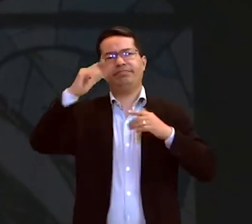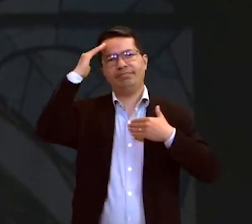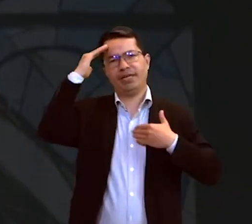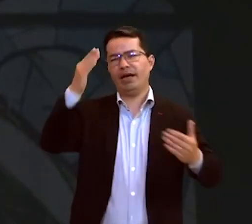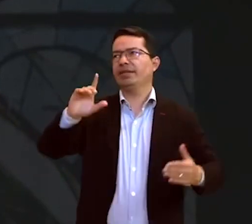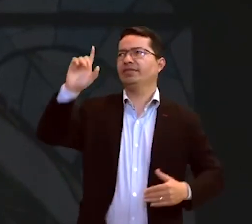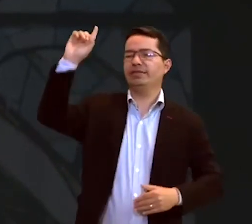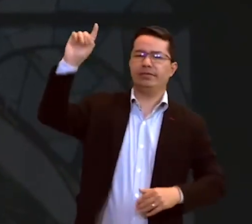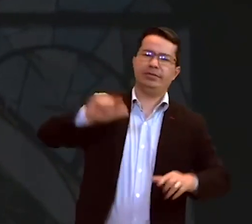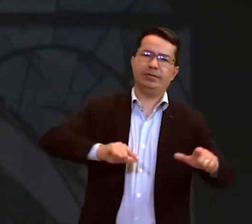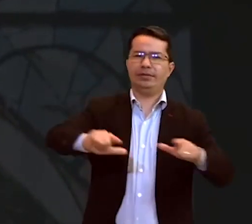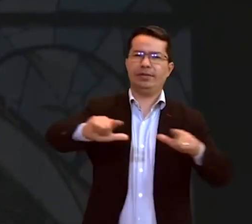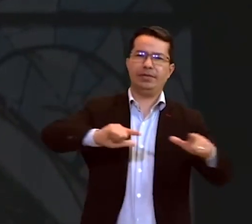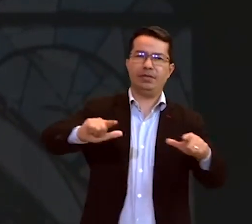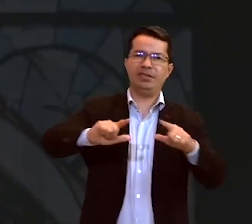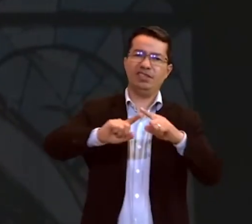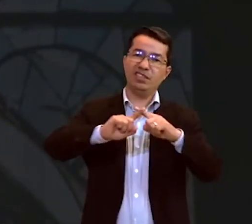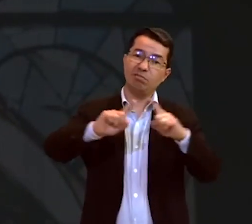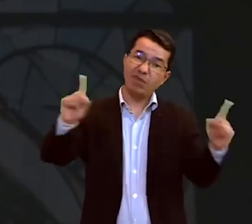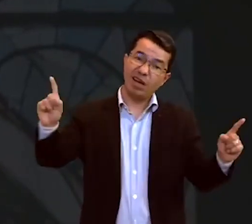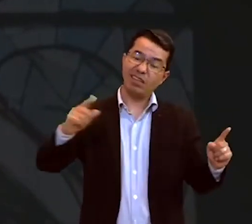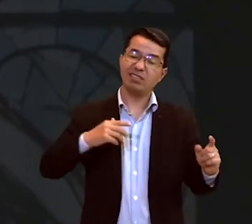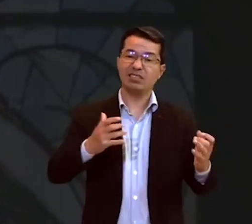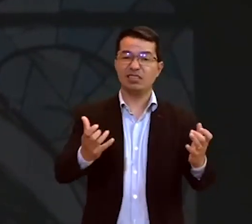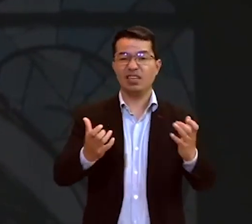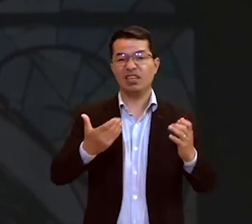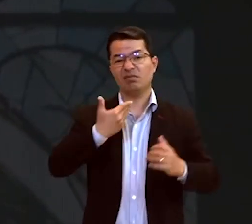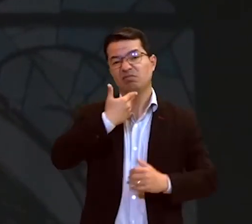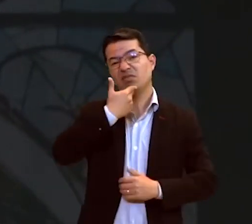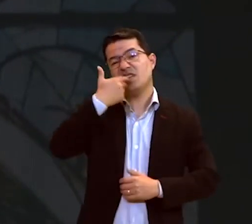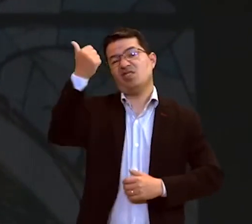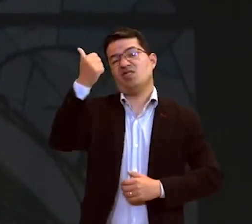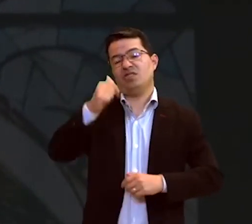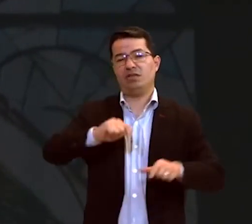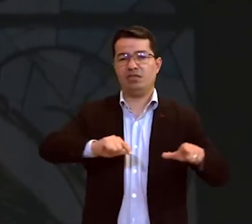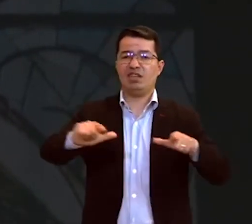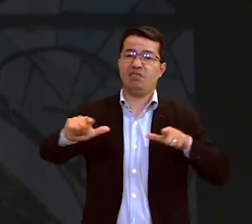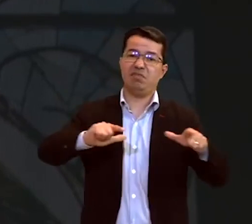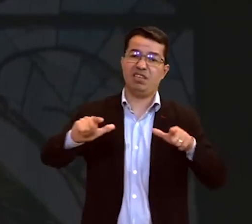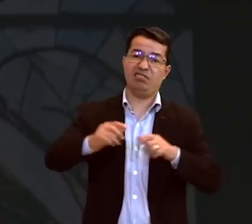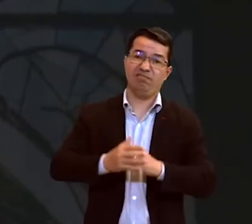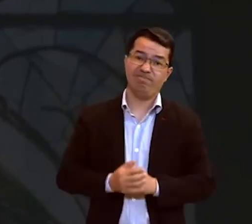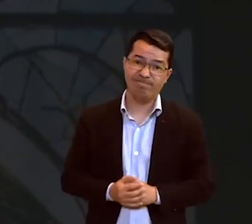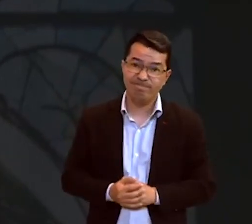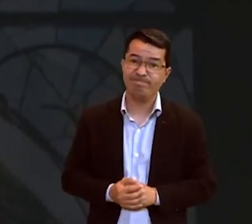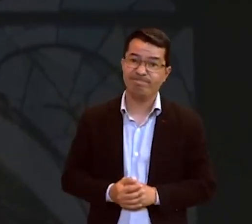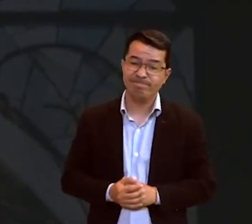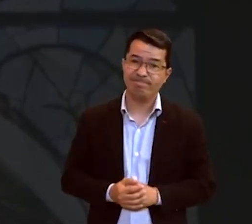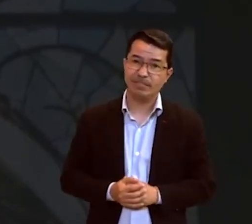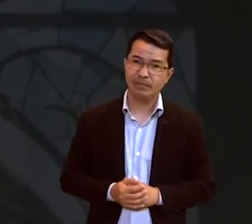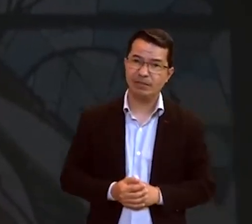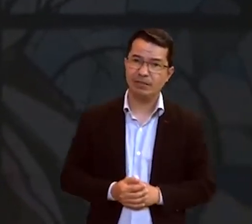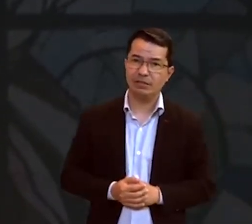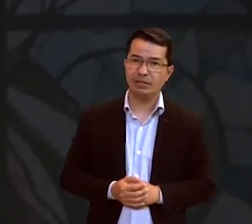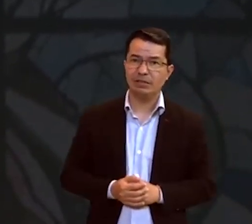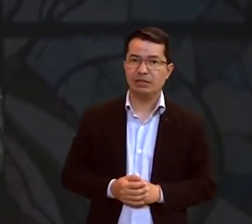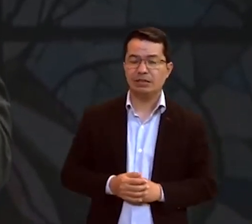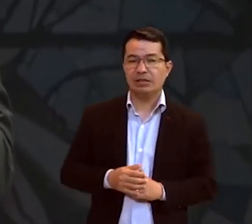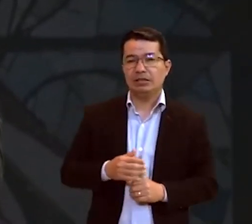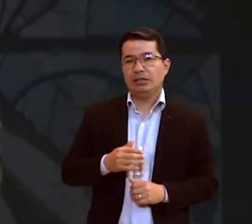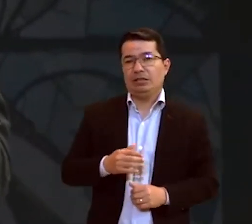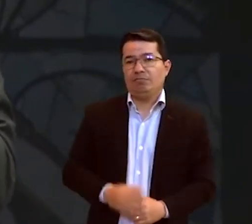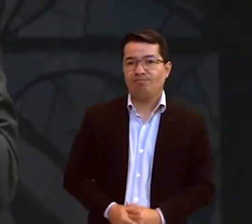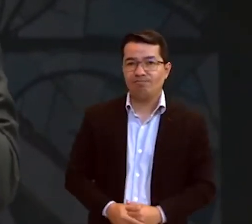Mas eu queria um trabalho melhor. Porque eu trabalho nessa área, e ele falou, área, e eu sinto